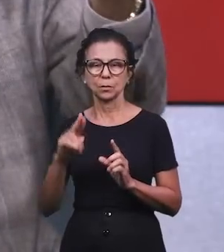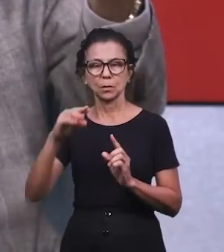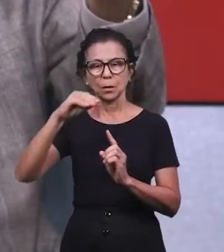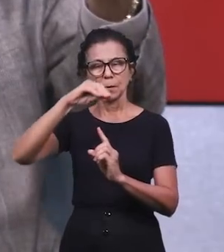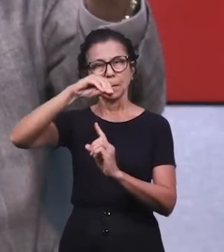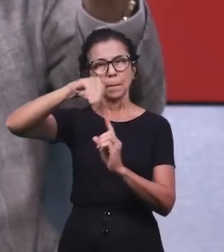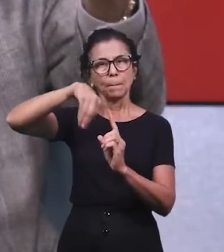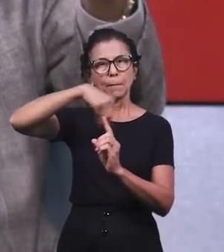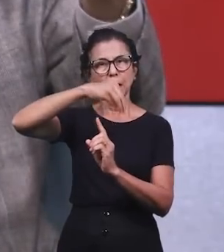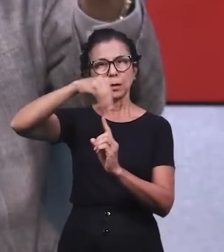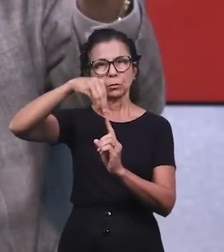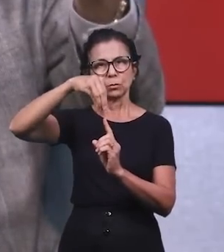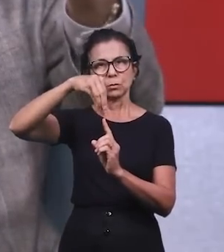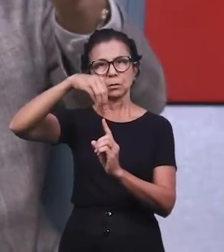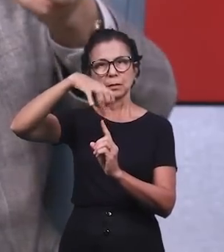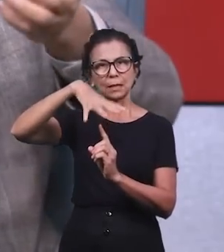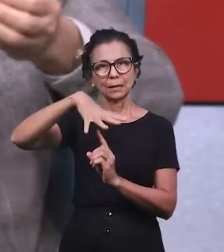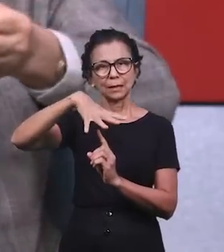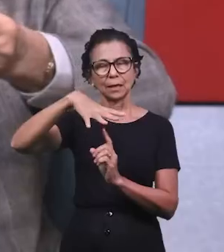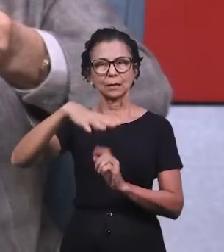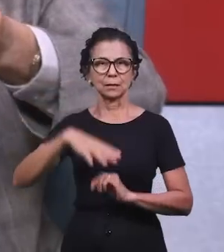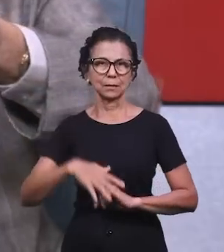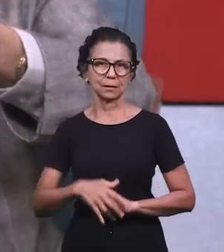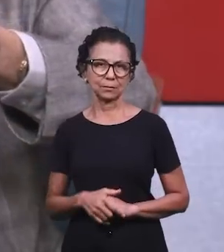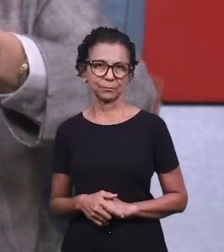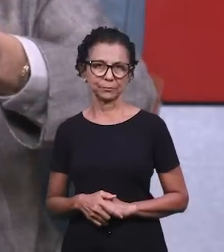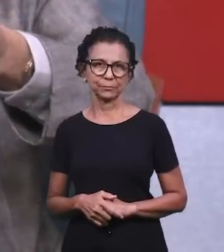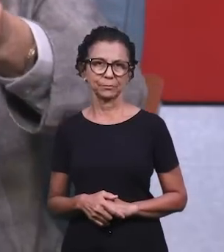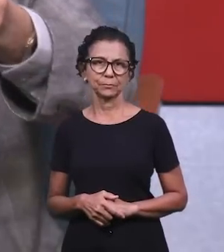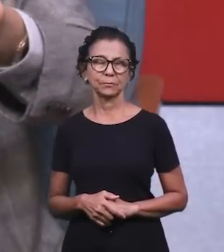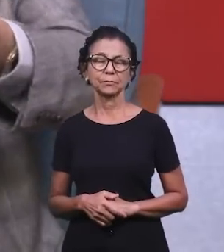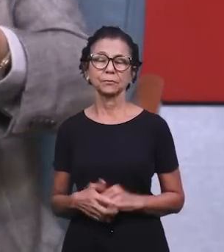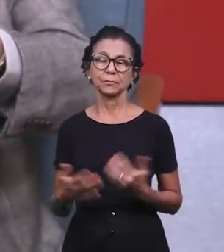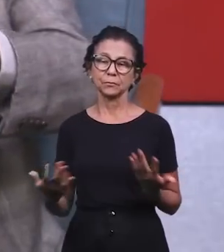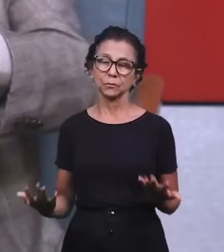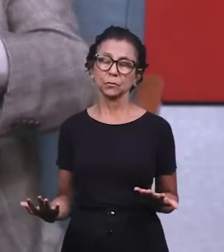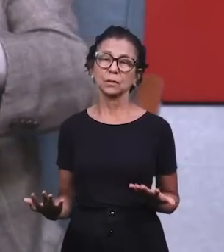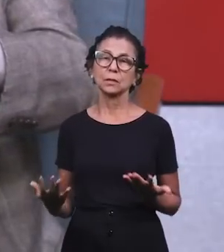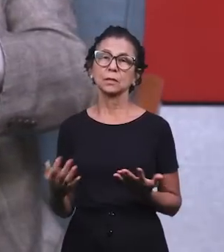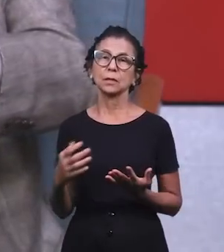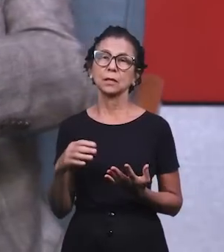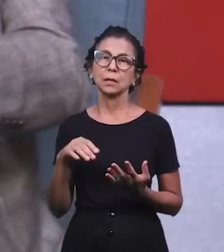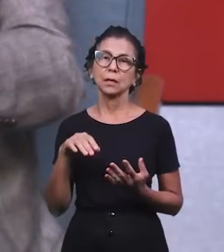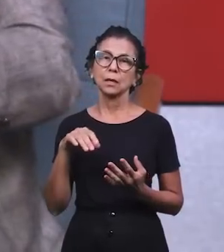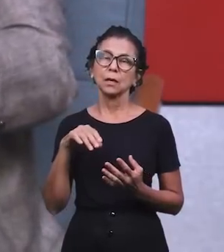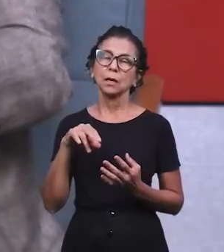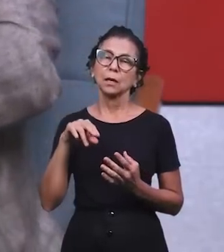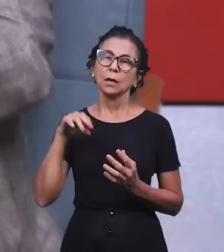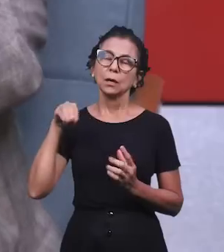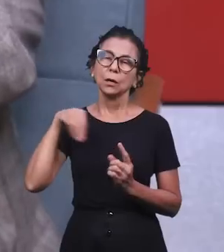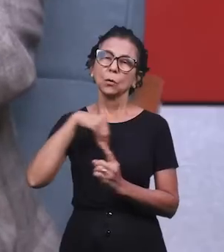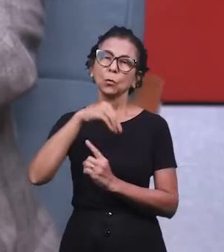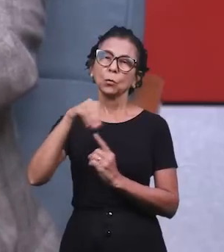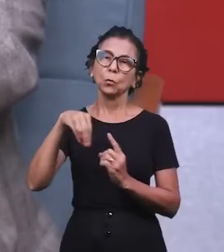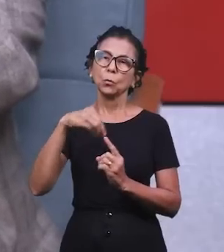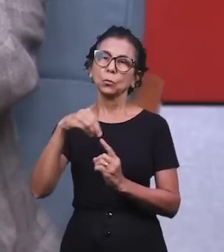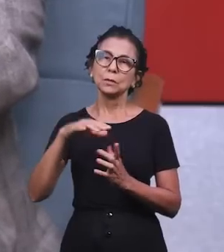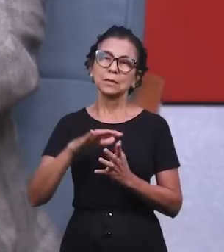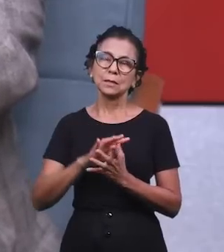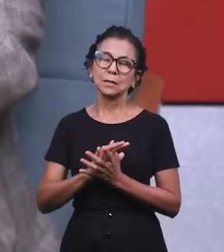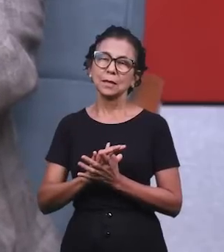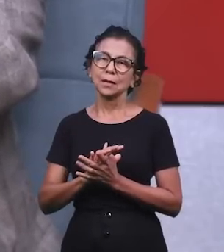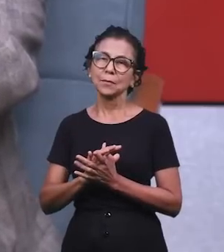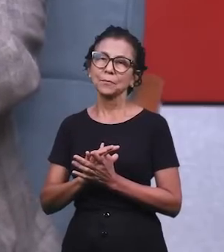são os recursos da graça? São meios que você usa para ir ao Senhor e provocar